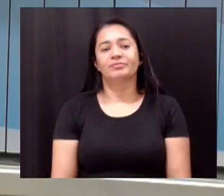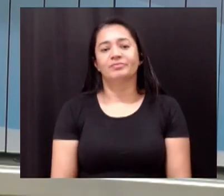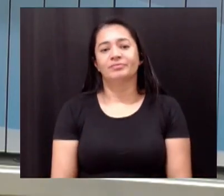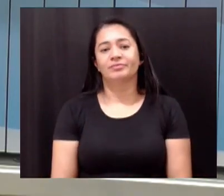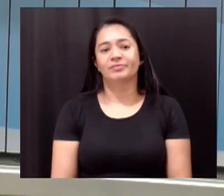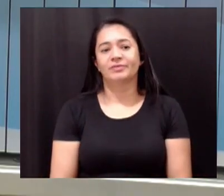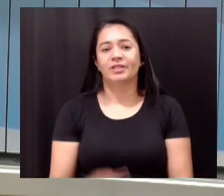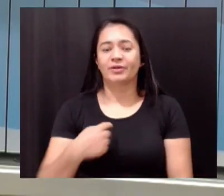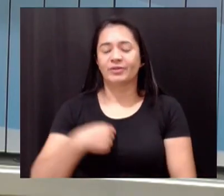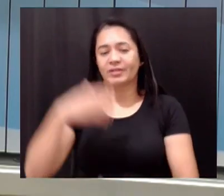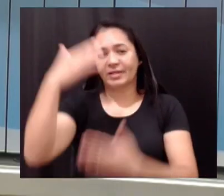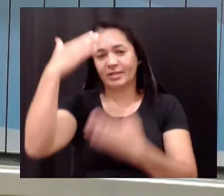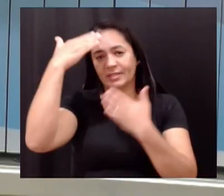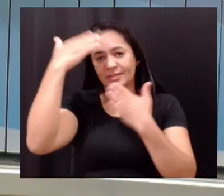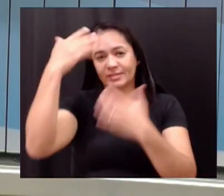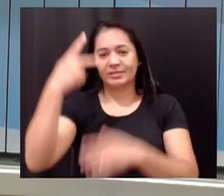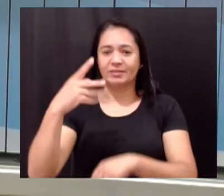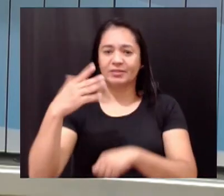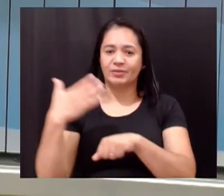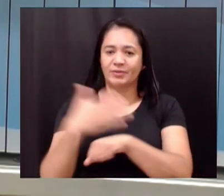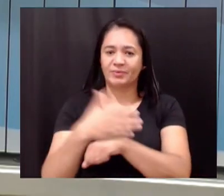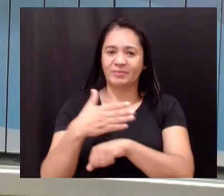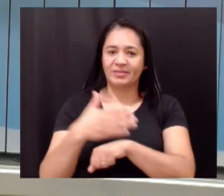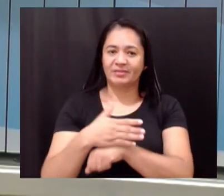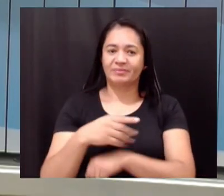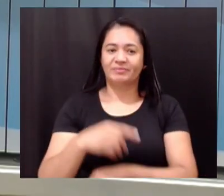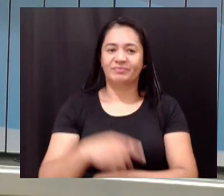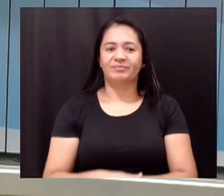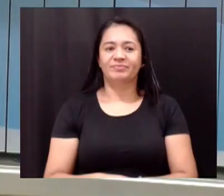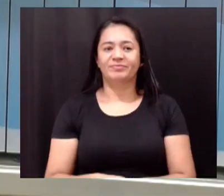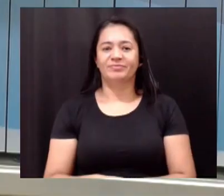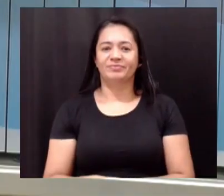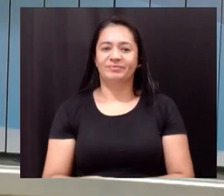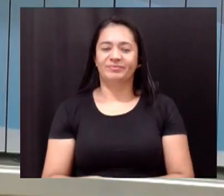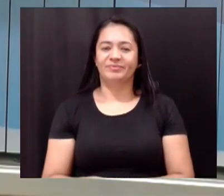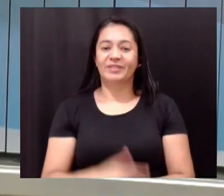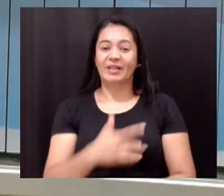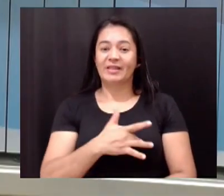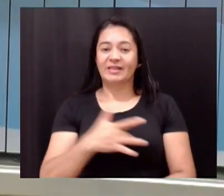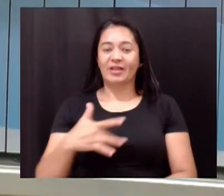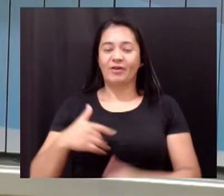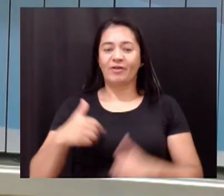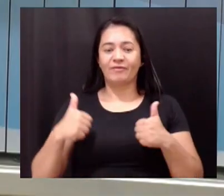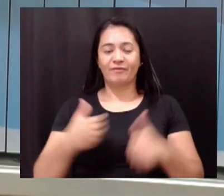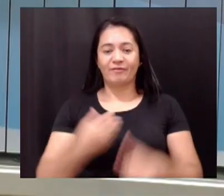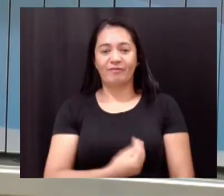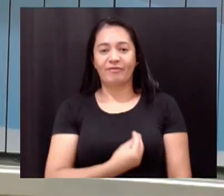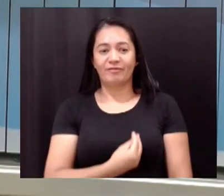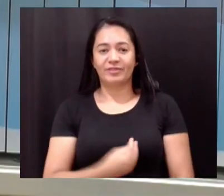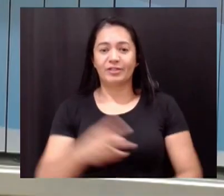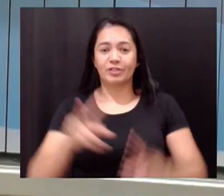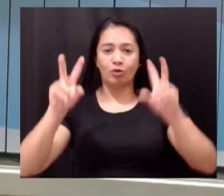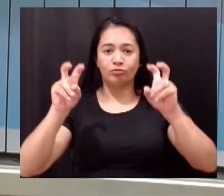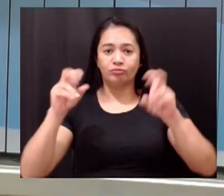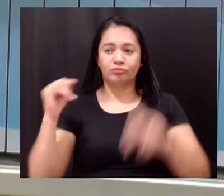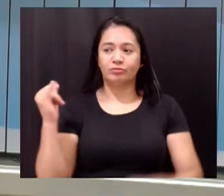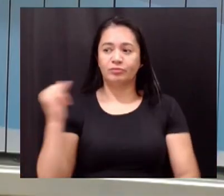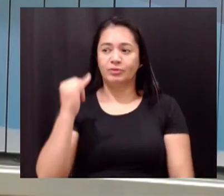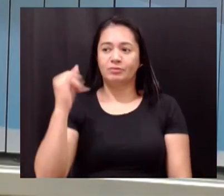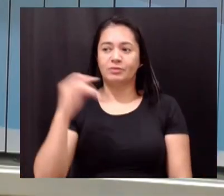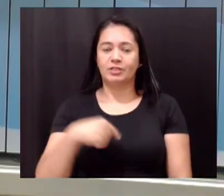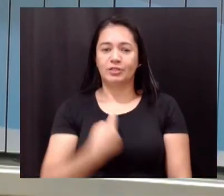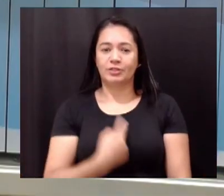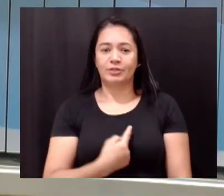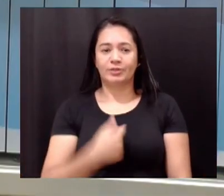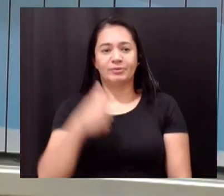sua participação aqui no programa, no Saúde é Vida, abordando aí um tema tão importante, né, para nós mulheres. Muito